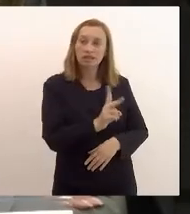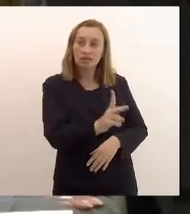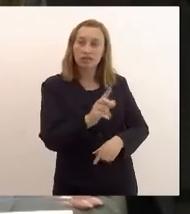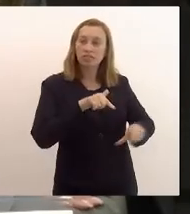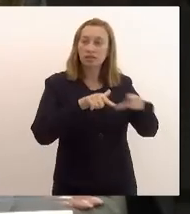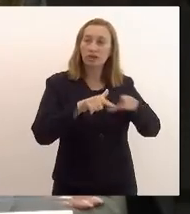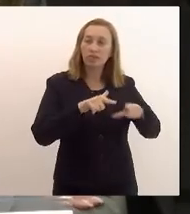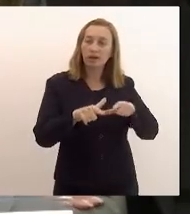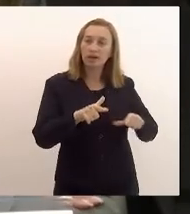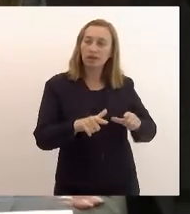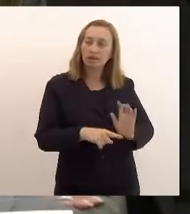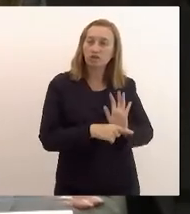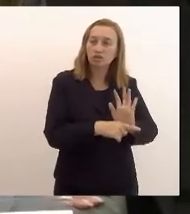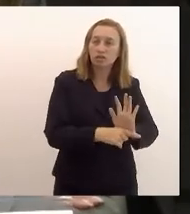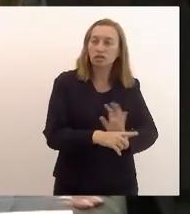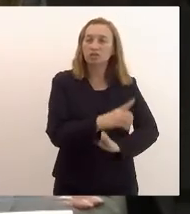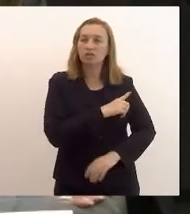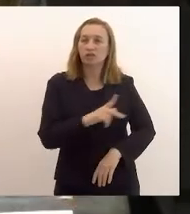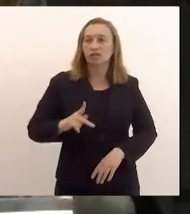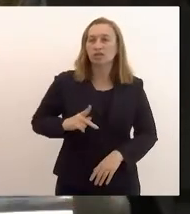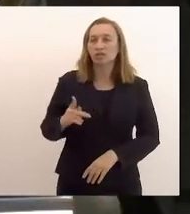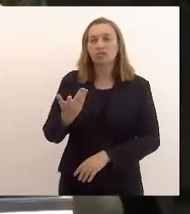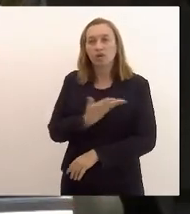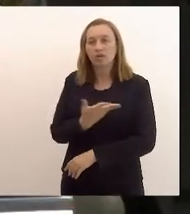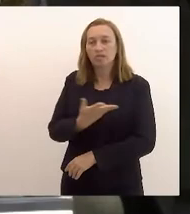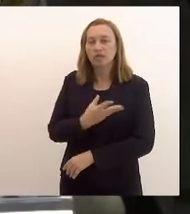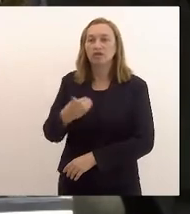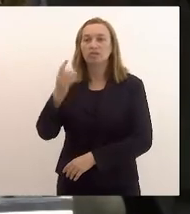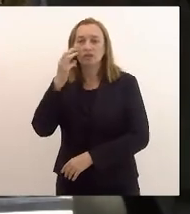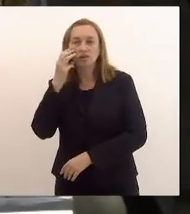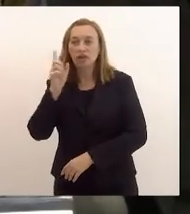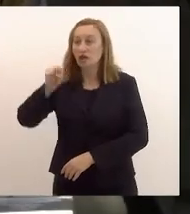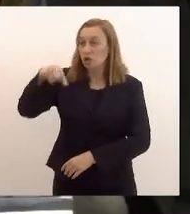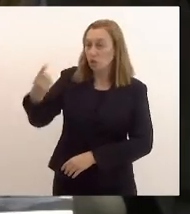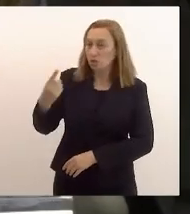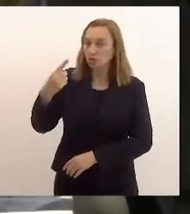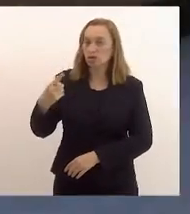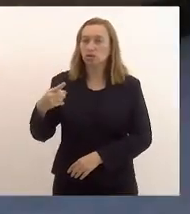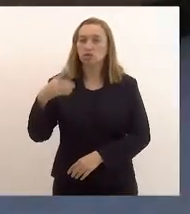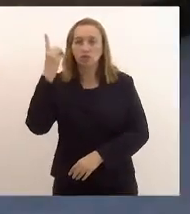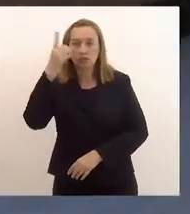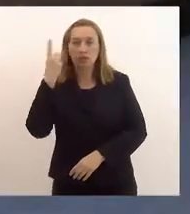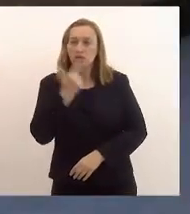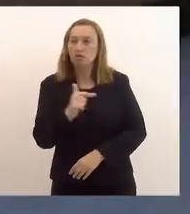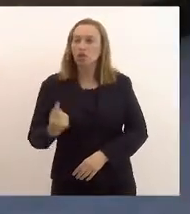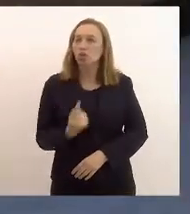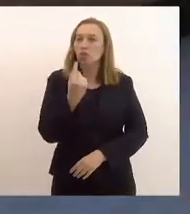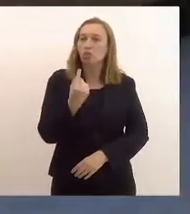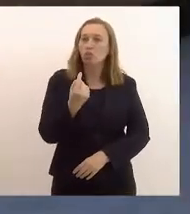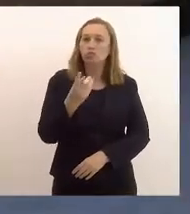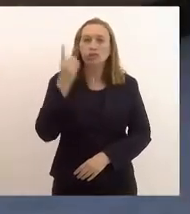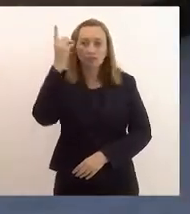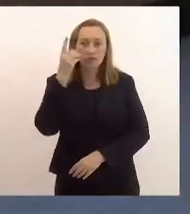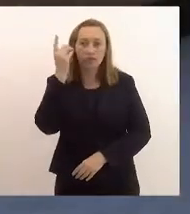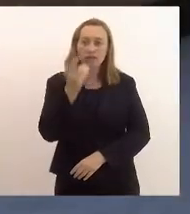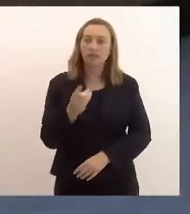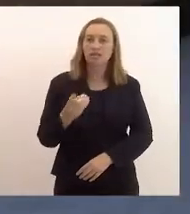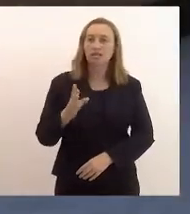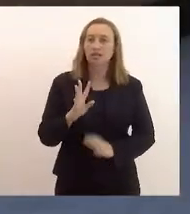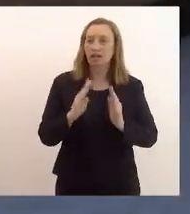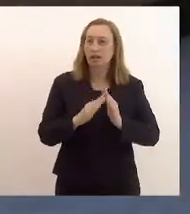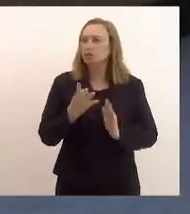favor da Defensoria vez meu companheiro waldeck Carneiro vezes vários outros não alguém aplicado nessa casa que não